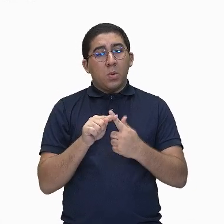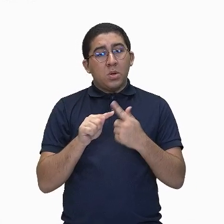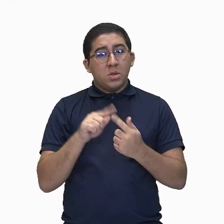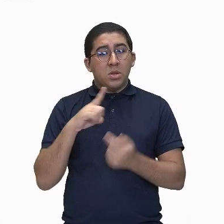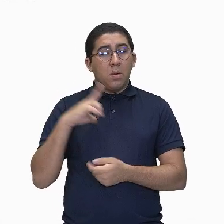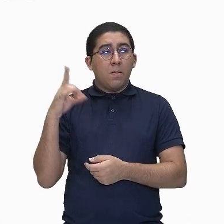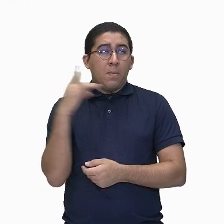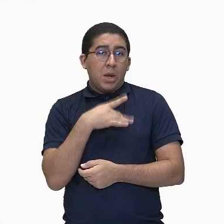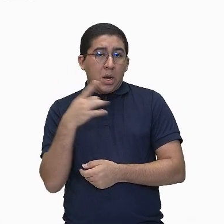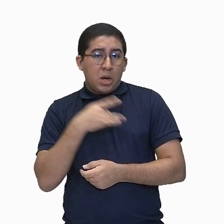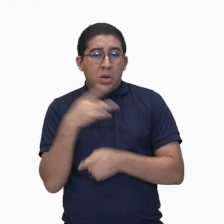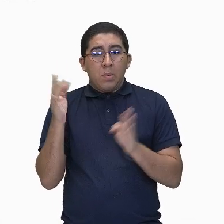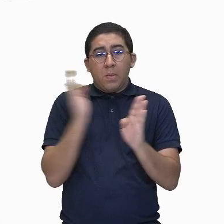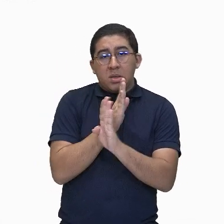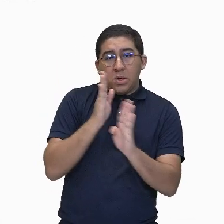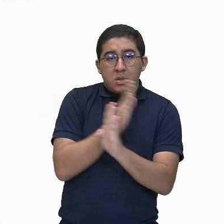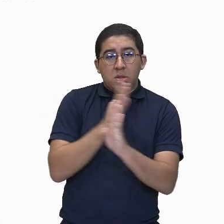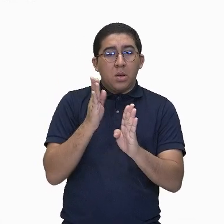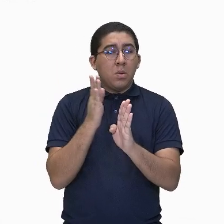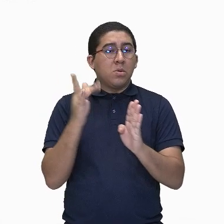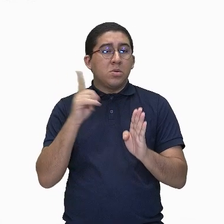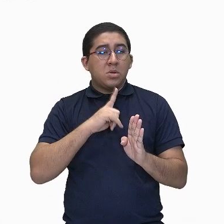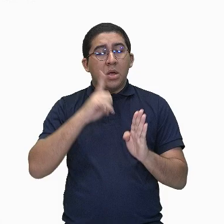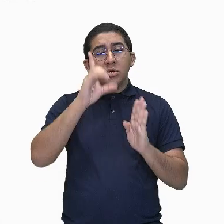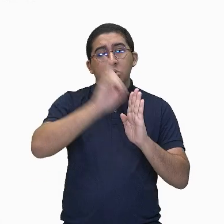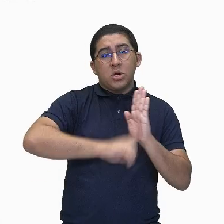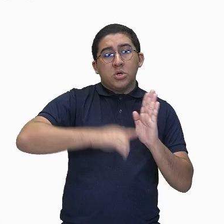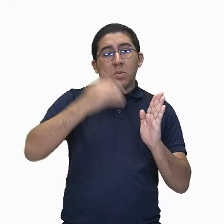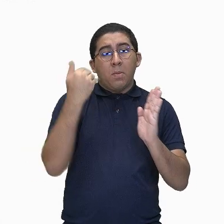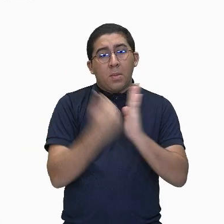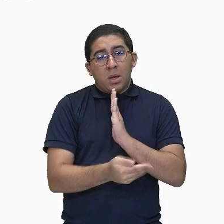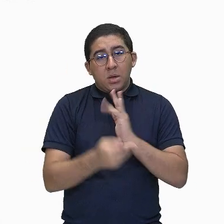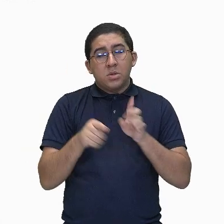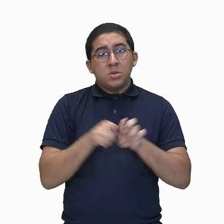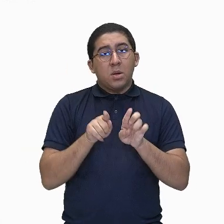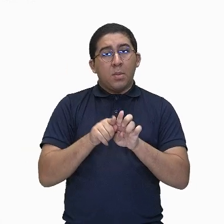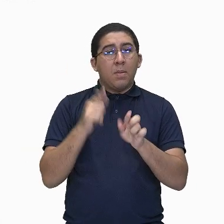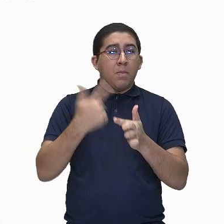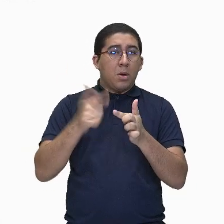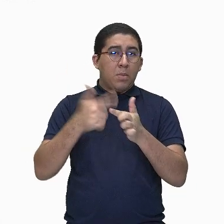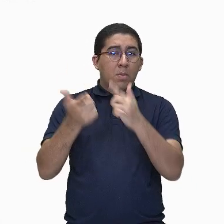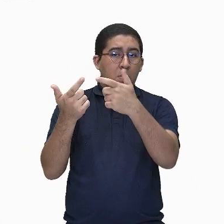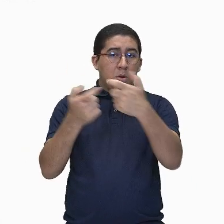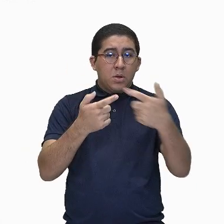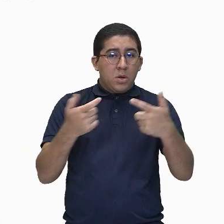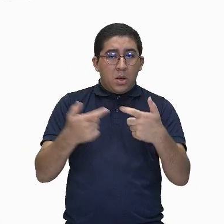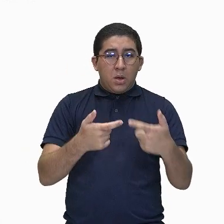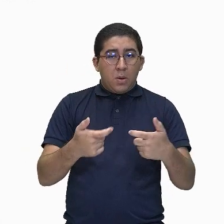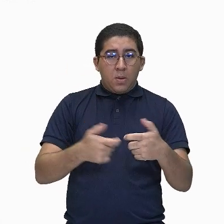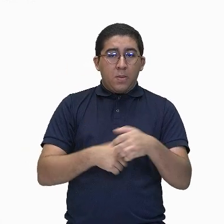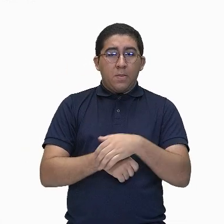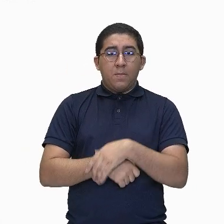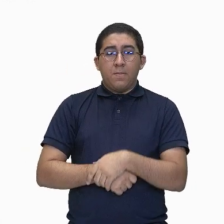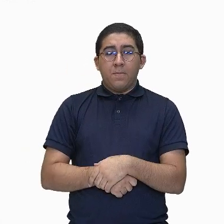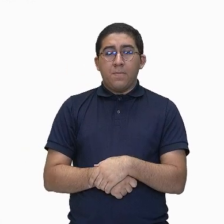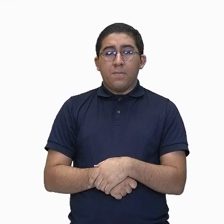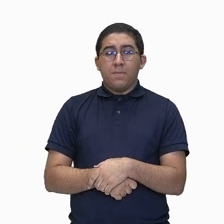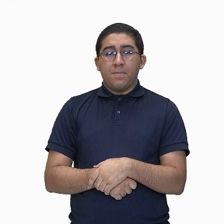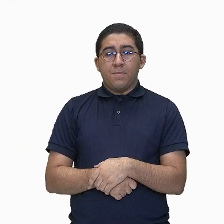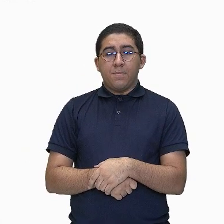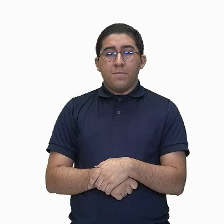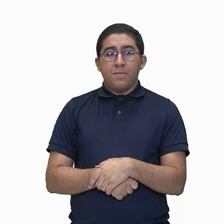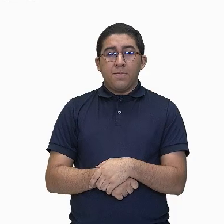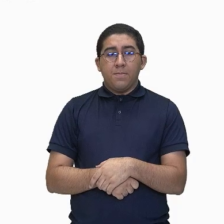medo de perseguição, por violação de direitos humanos e conflitos armados. Conflitos armados, você já sabe, né? Quando